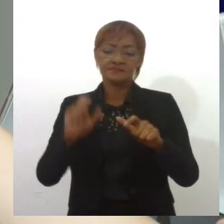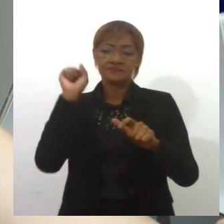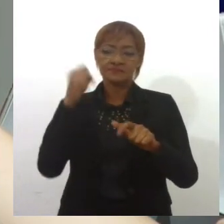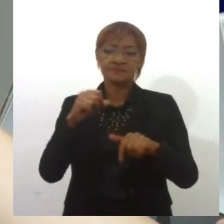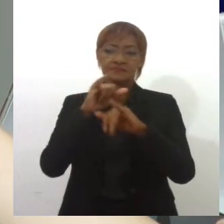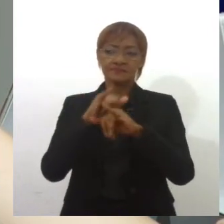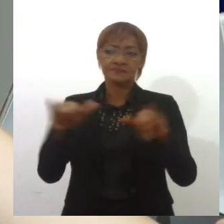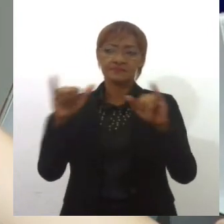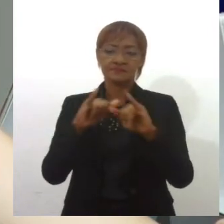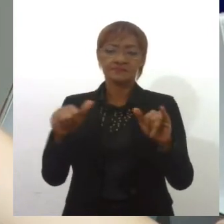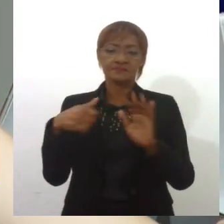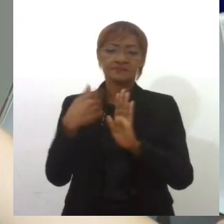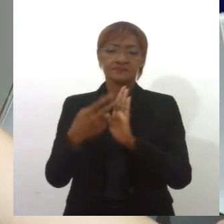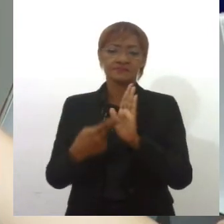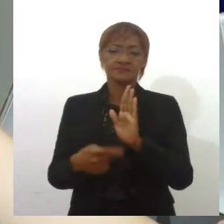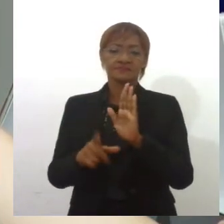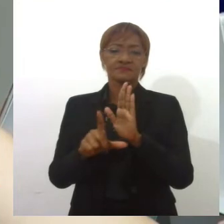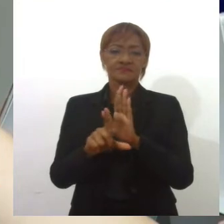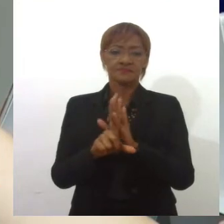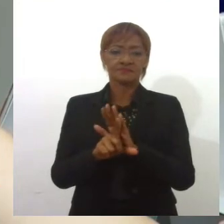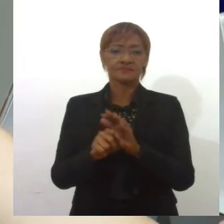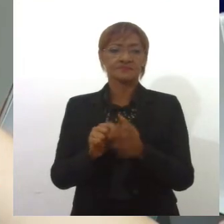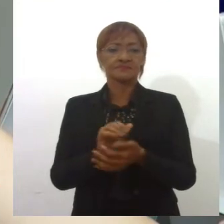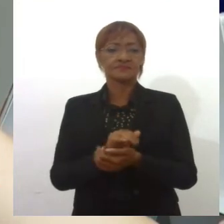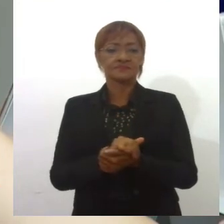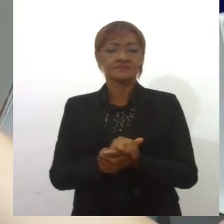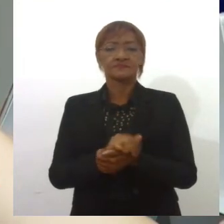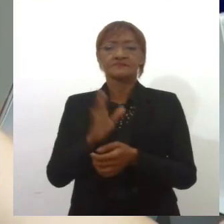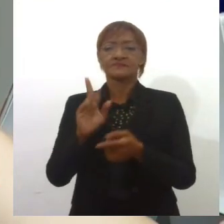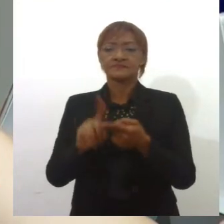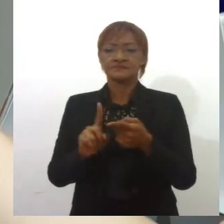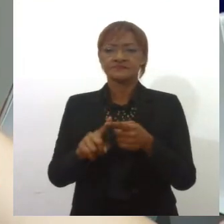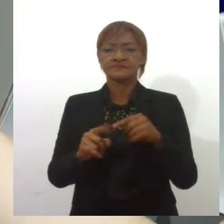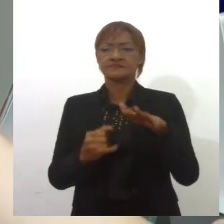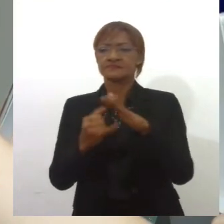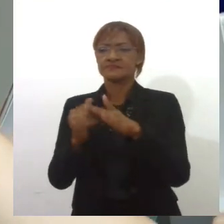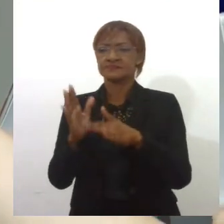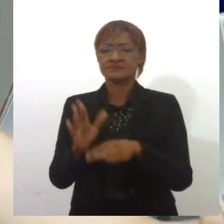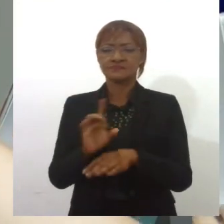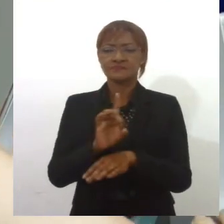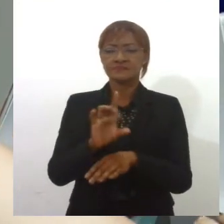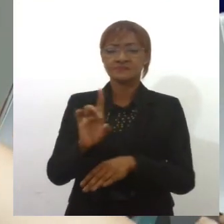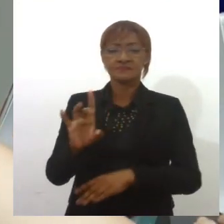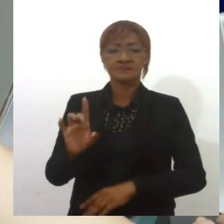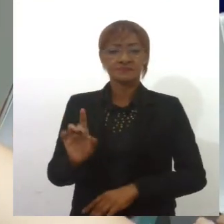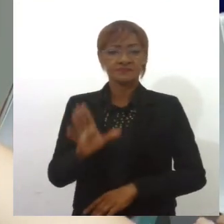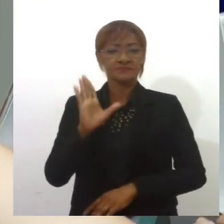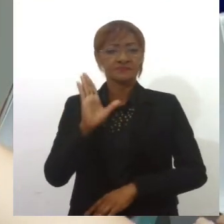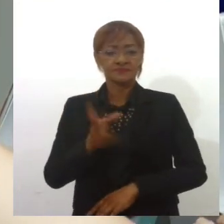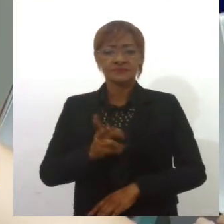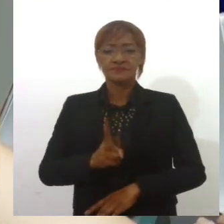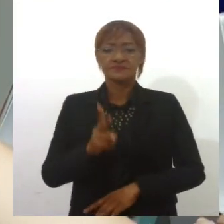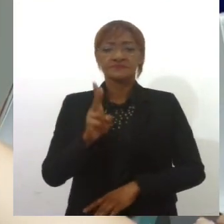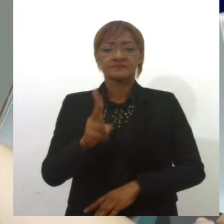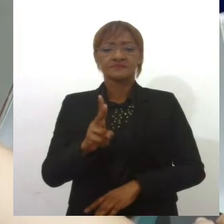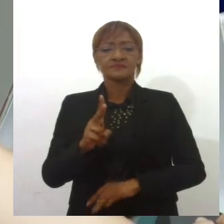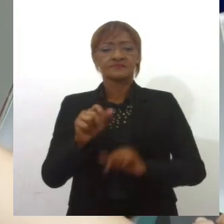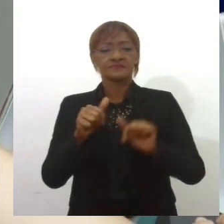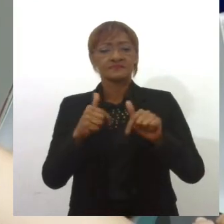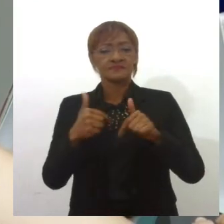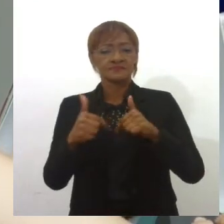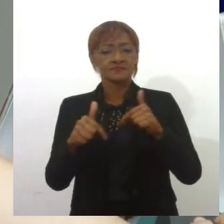projeto de lei. Os centros de estética também, as ONGs também já serão avisadas. A gente vai continuar fazendo esse trabalho, a